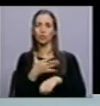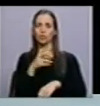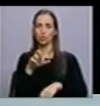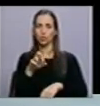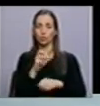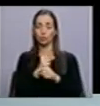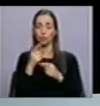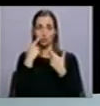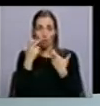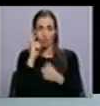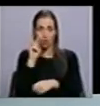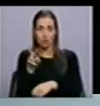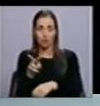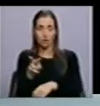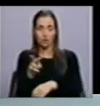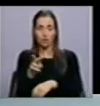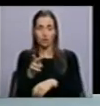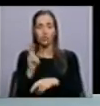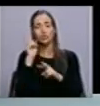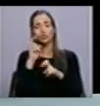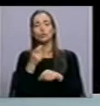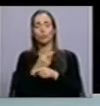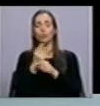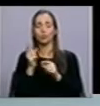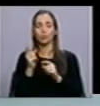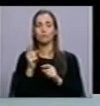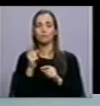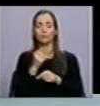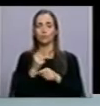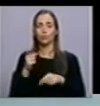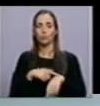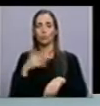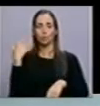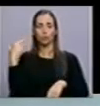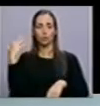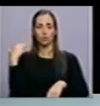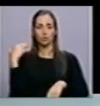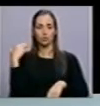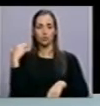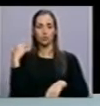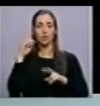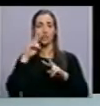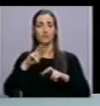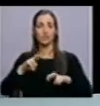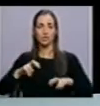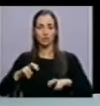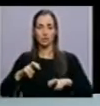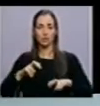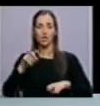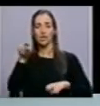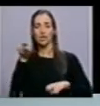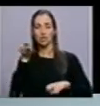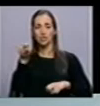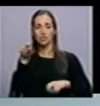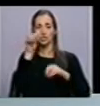claramente visível. Eles descobriram porquê. É que na altura em que os Herschel fizeram esta investigação, este enxame